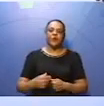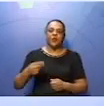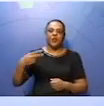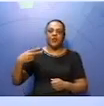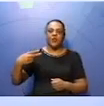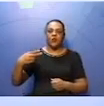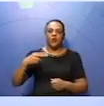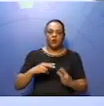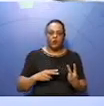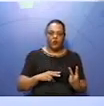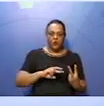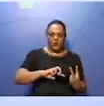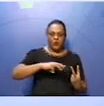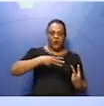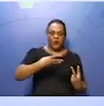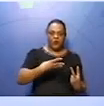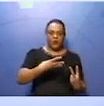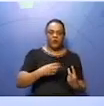2 a terceira.